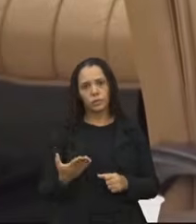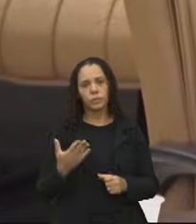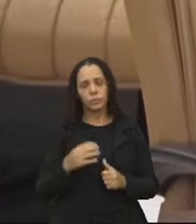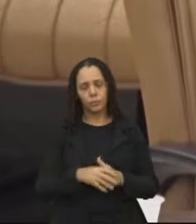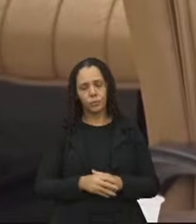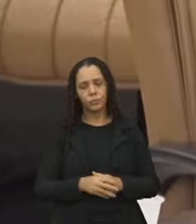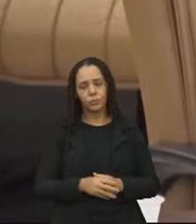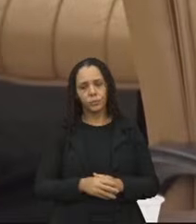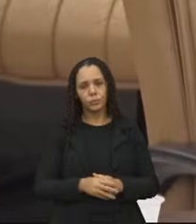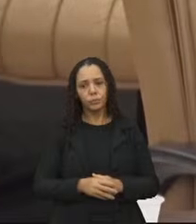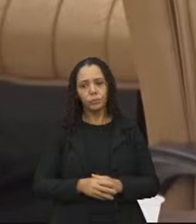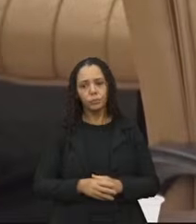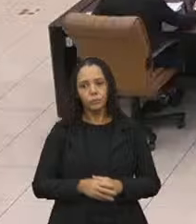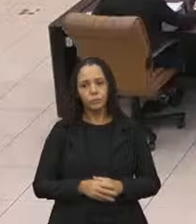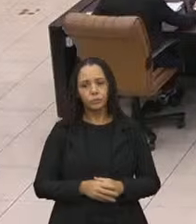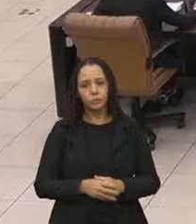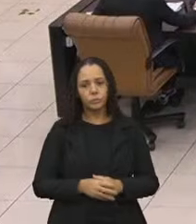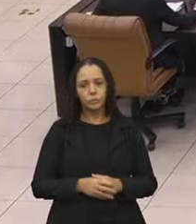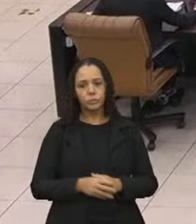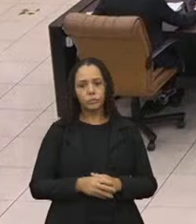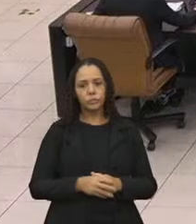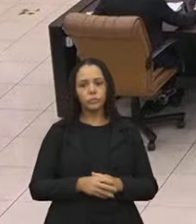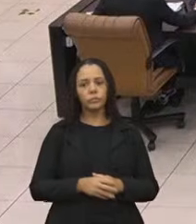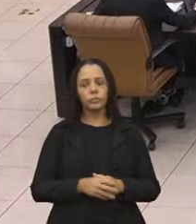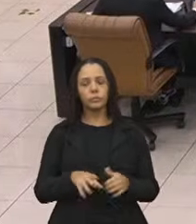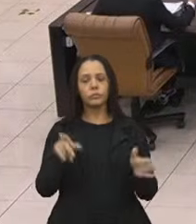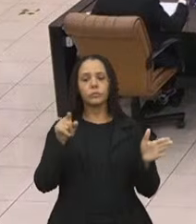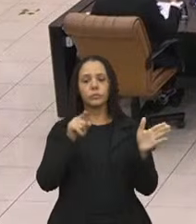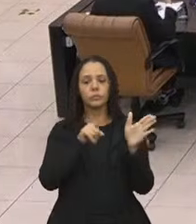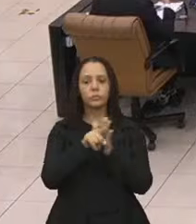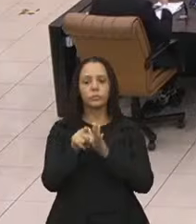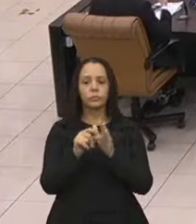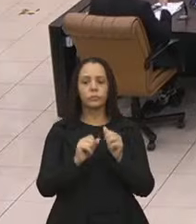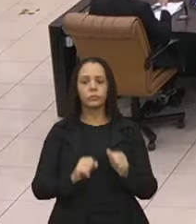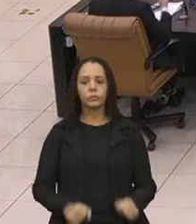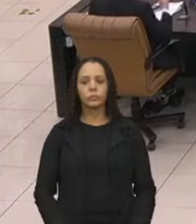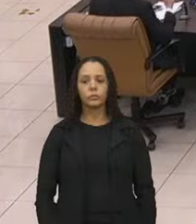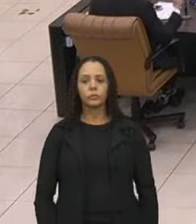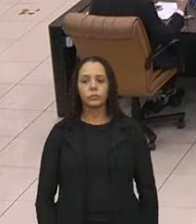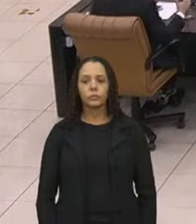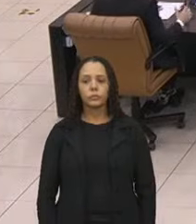Paulinho, errei. Como vota